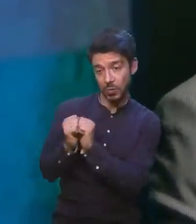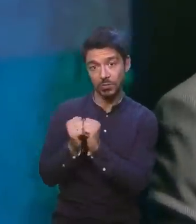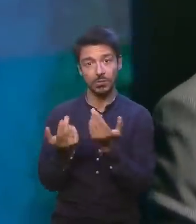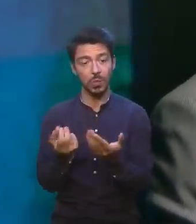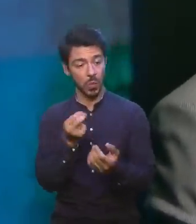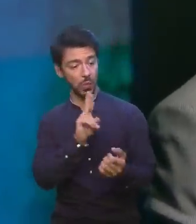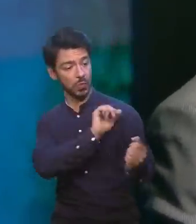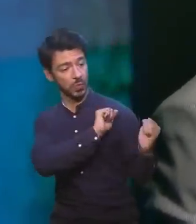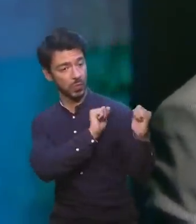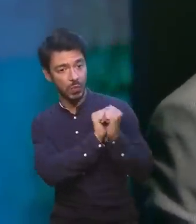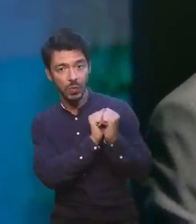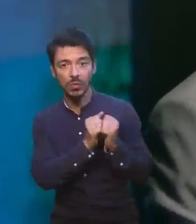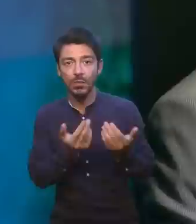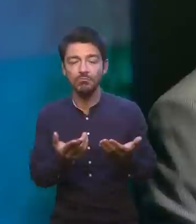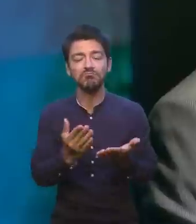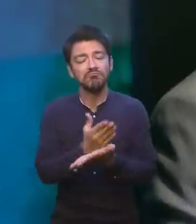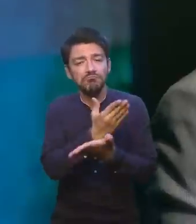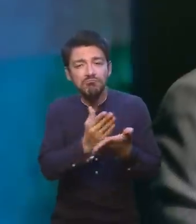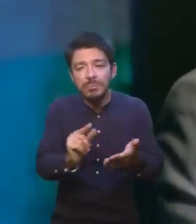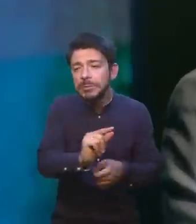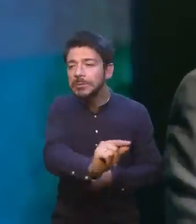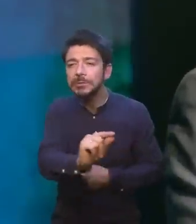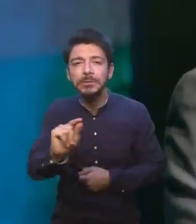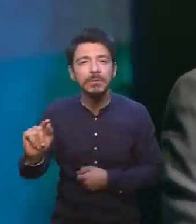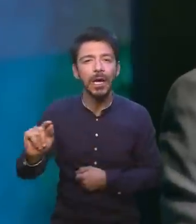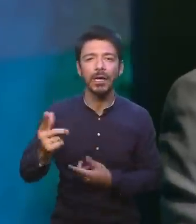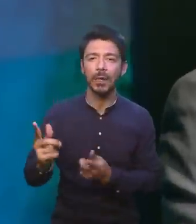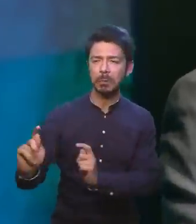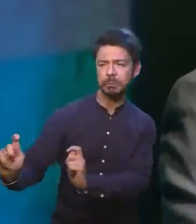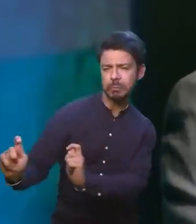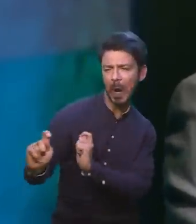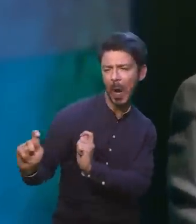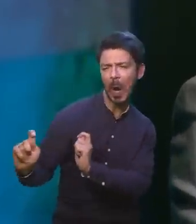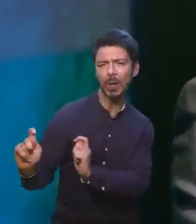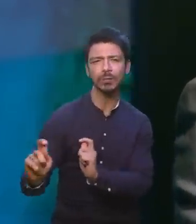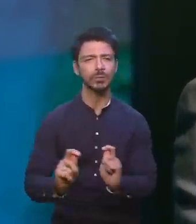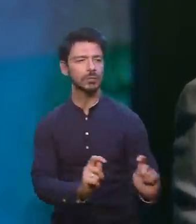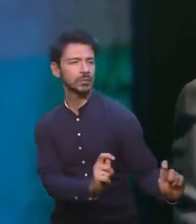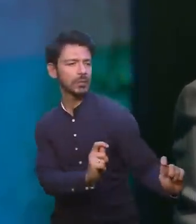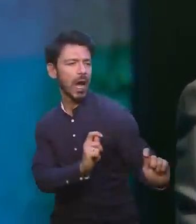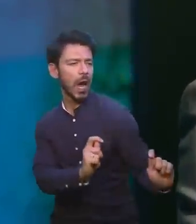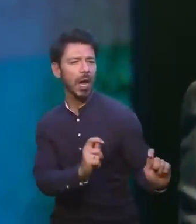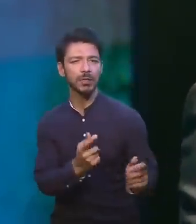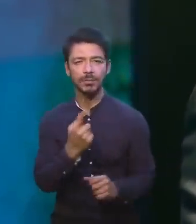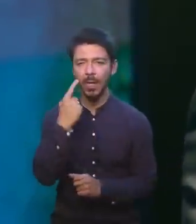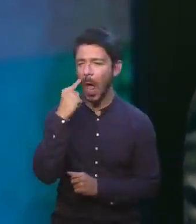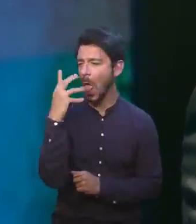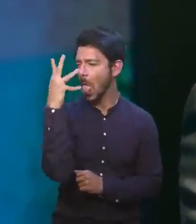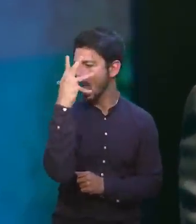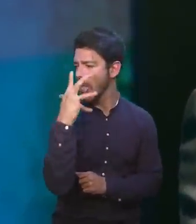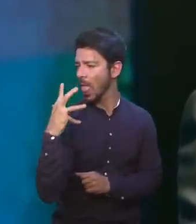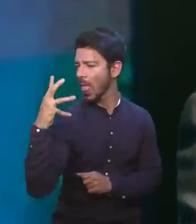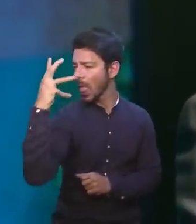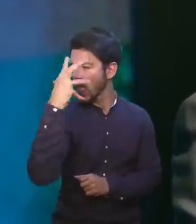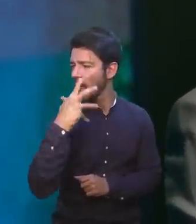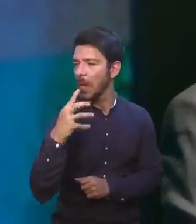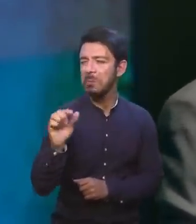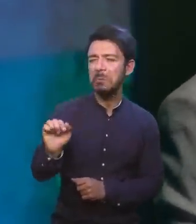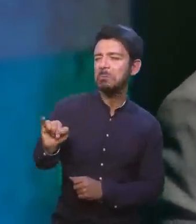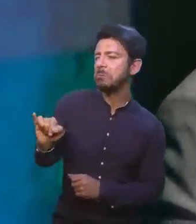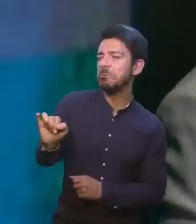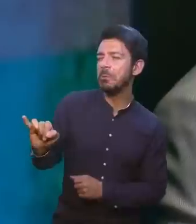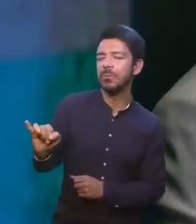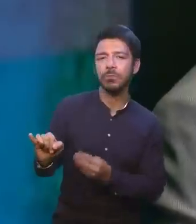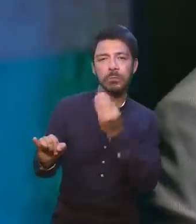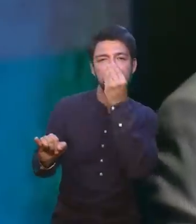em dia, bastante desafiadores, provocações, seduções explícitas que outros fazem em total